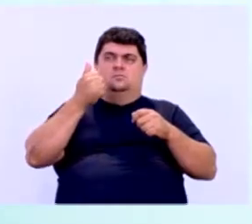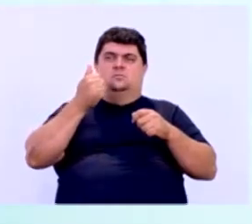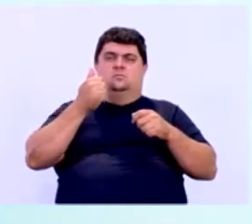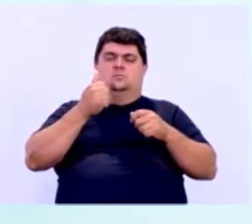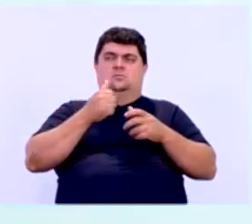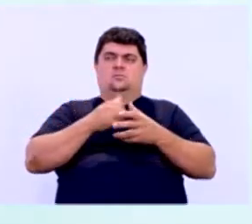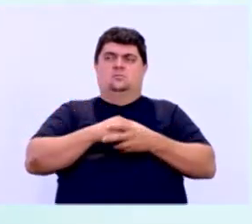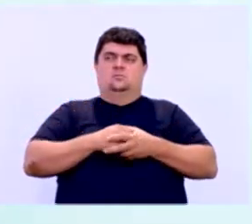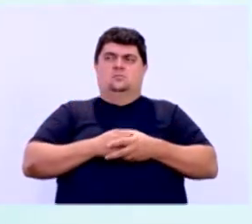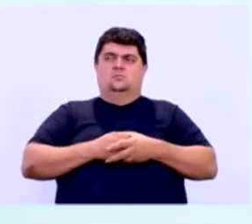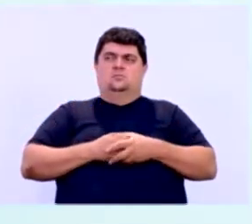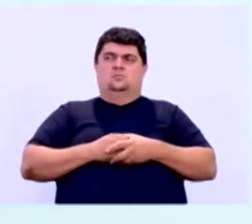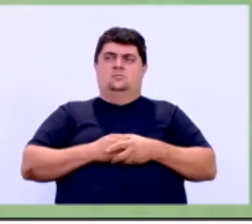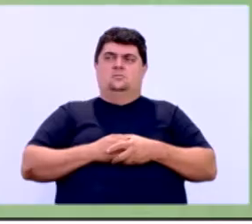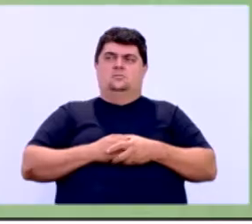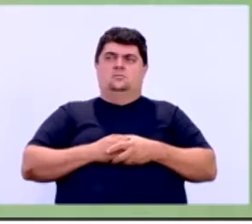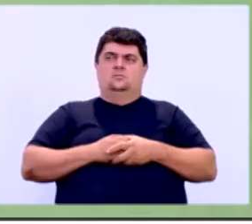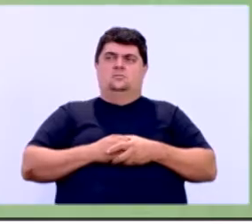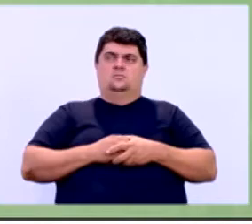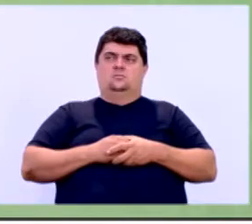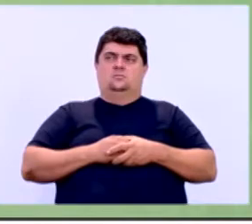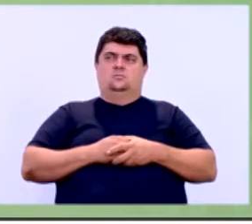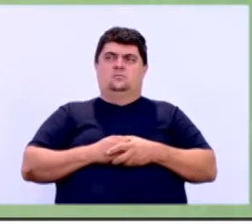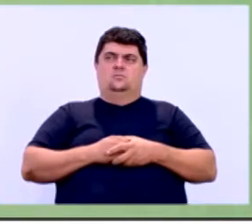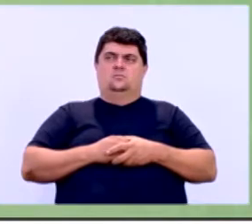melhor. Né? Nós falamos aqui